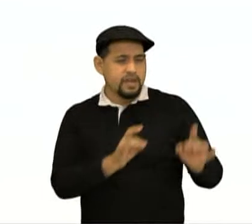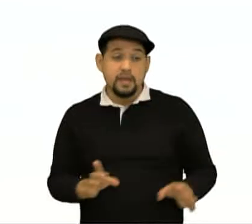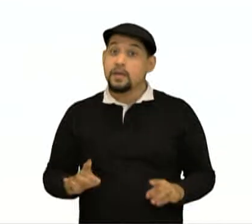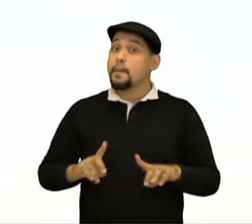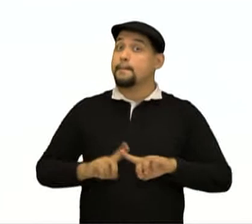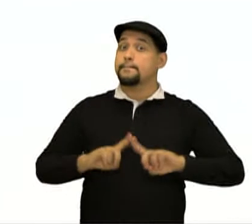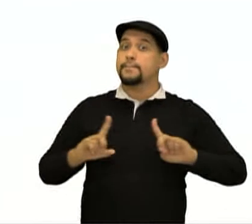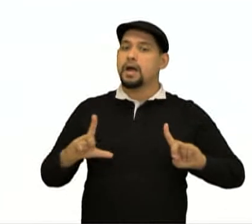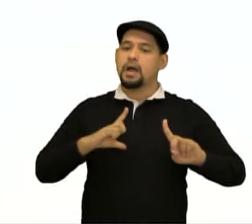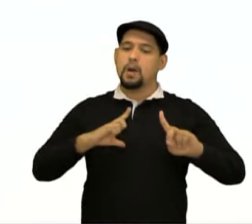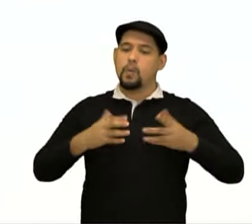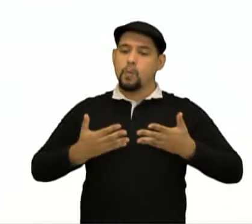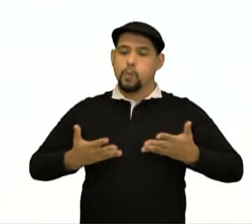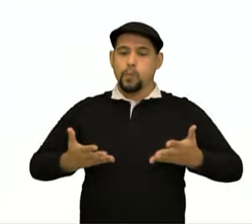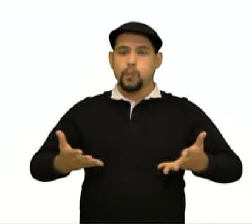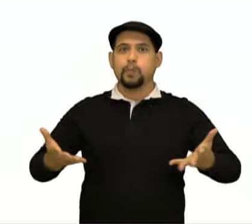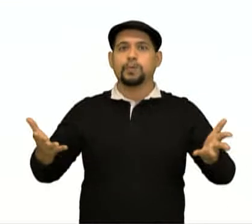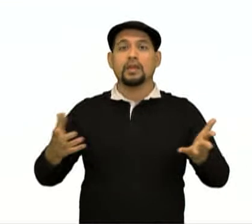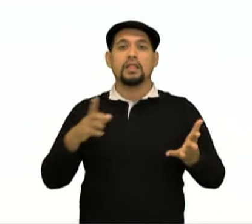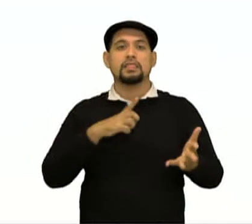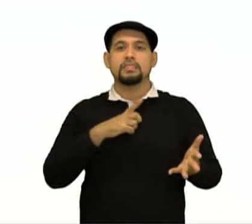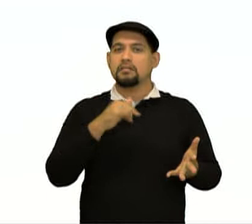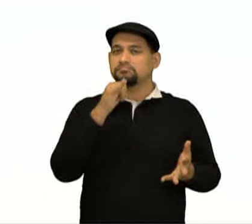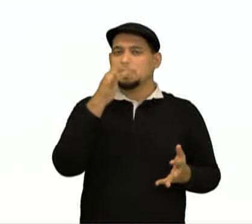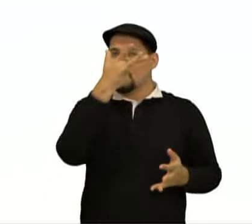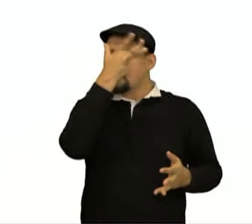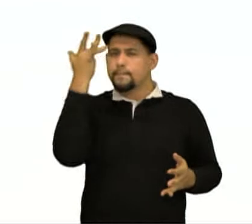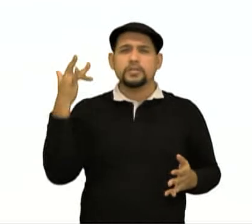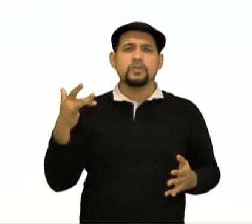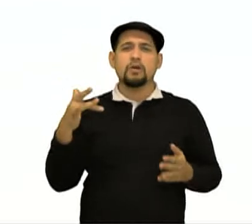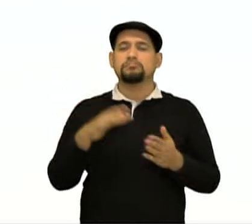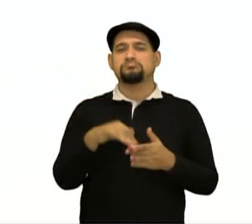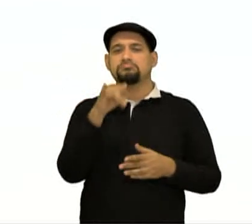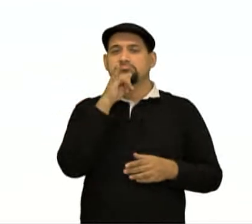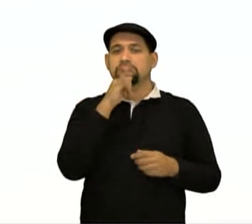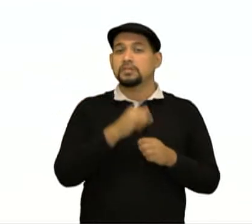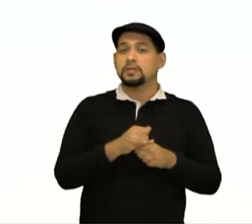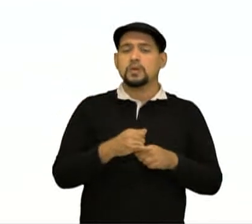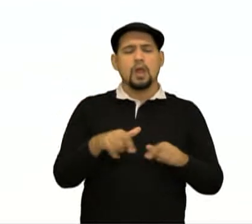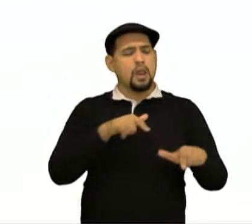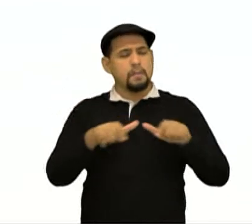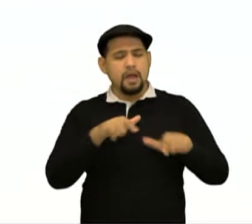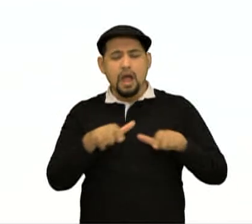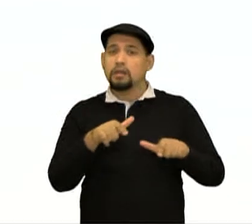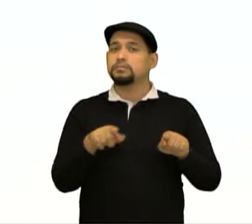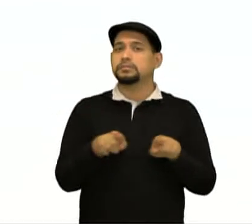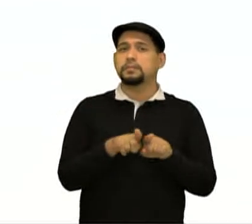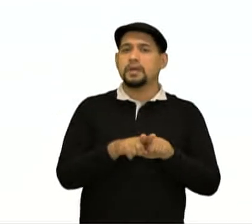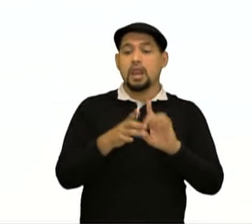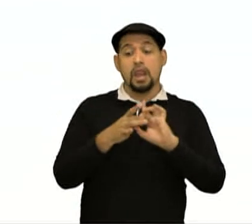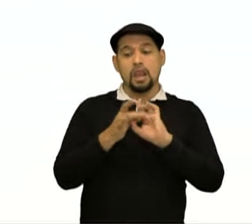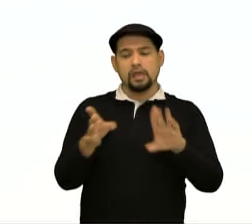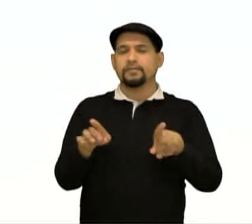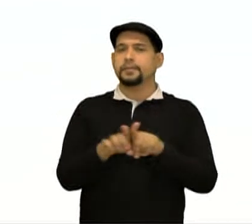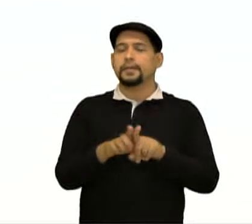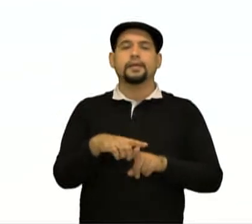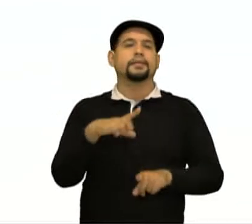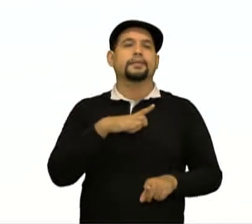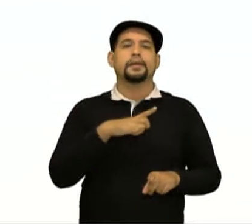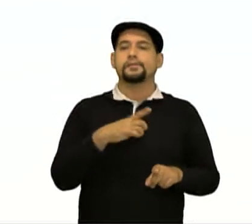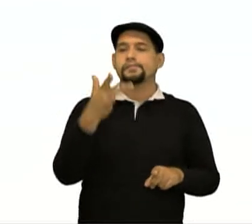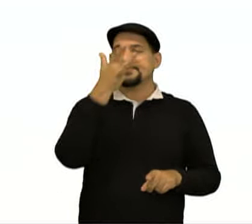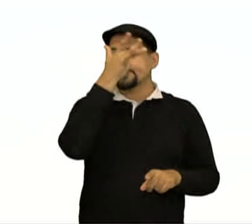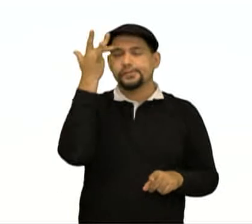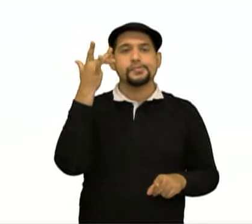pouquinho mais dentre Tude nós teremos uma circulação de pessoas vinculadas ao mercado de trabalho quando liberado nós